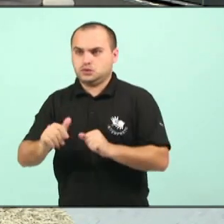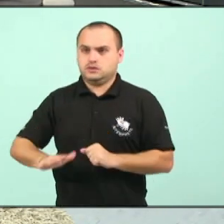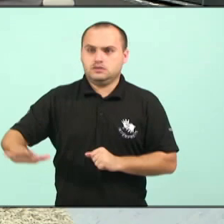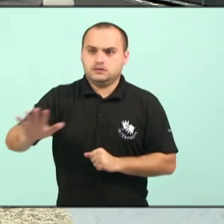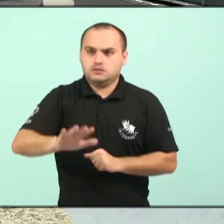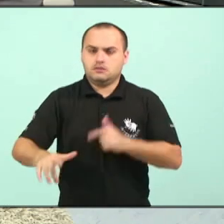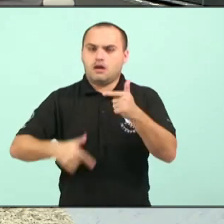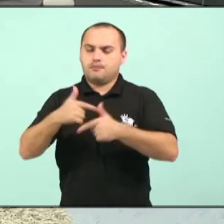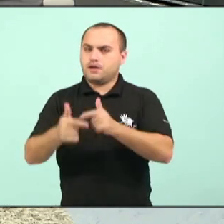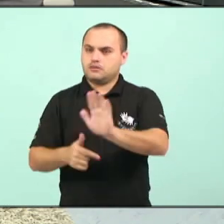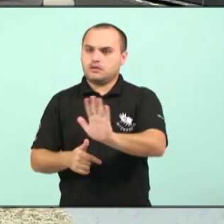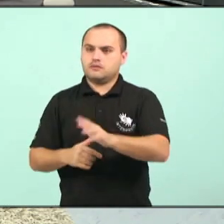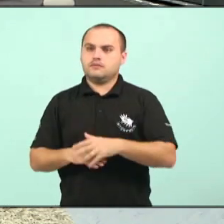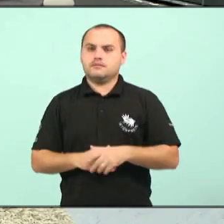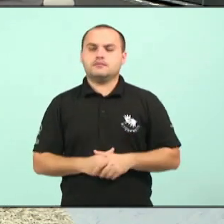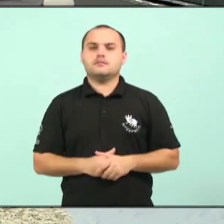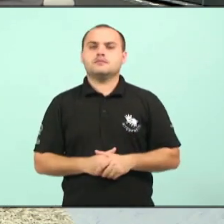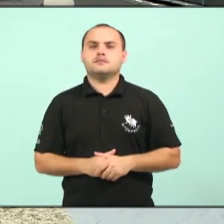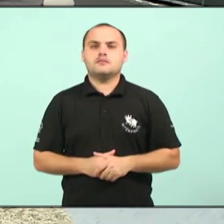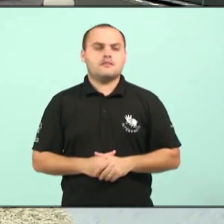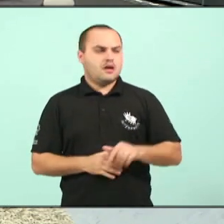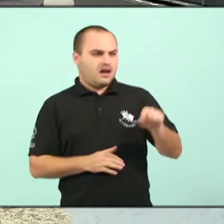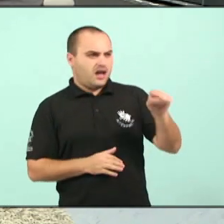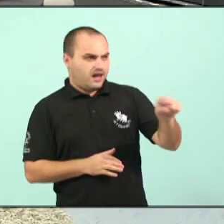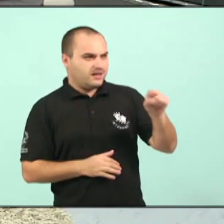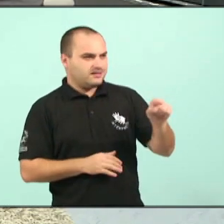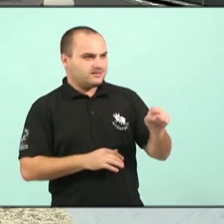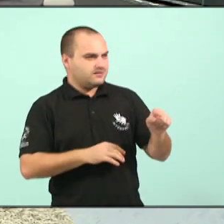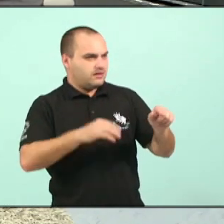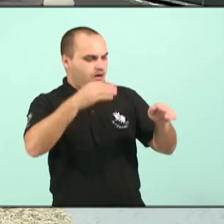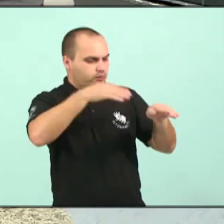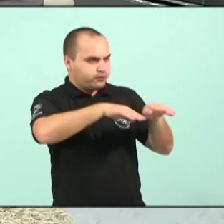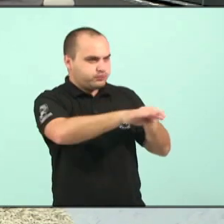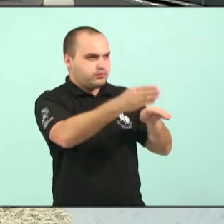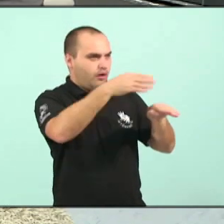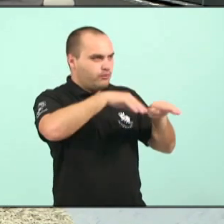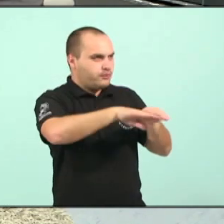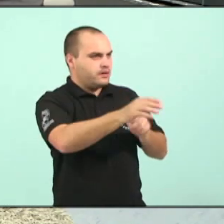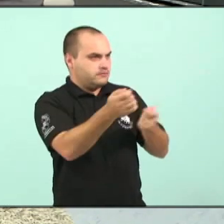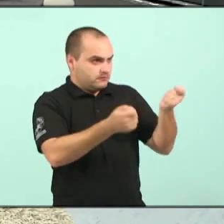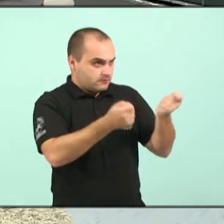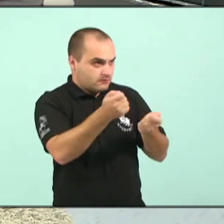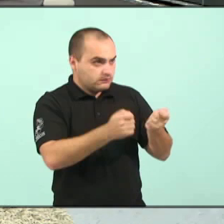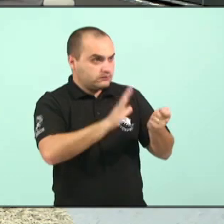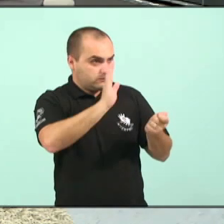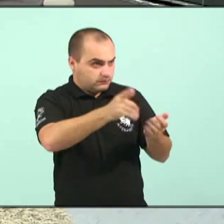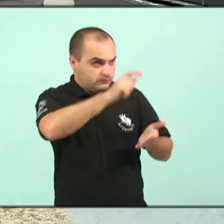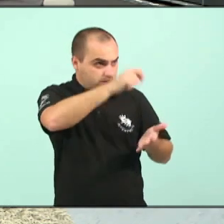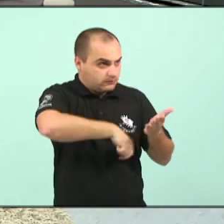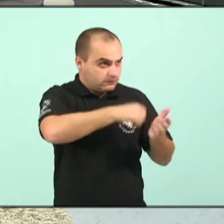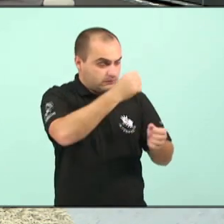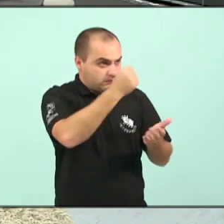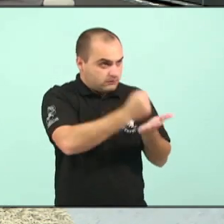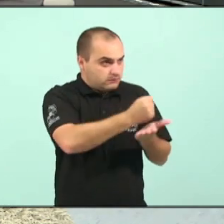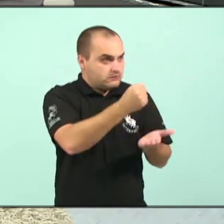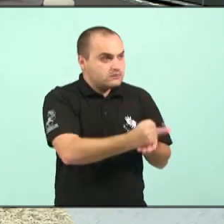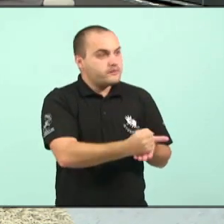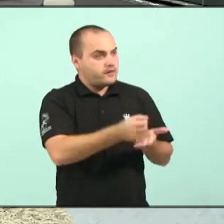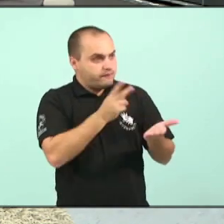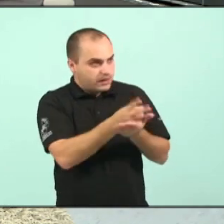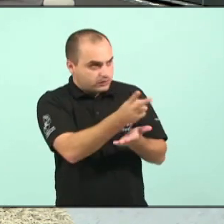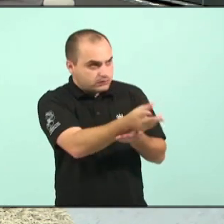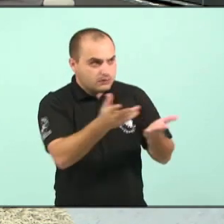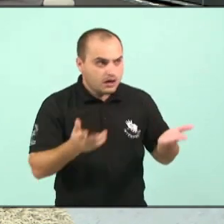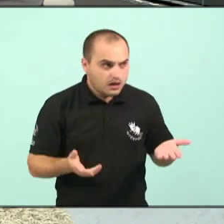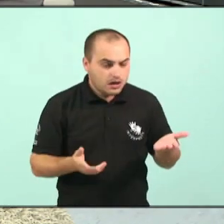nosso terminal. Essa operação com os carros e tal, com os automóveis, isso já foi assinado o contrato, vereador? Isso vai